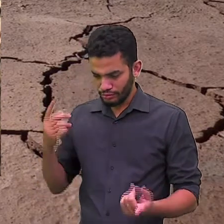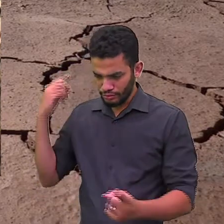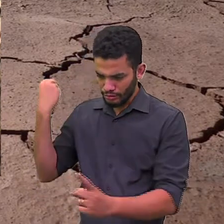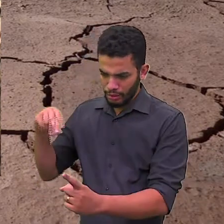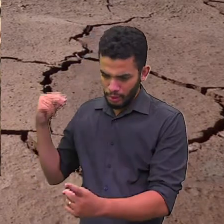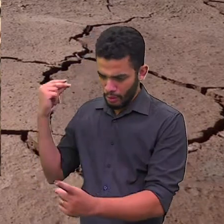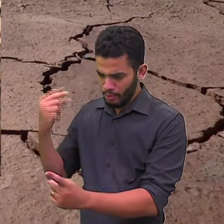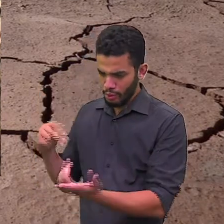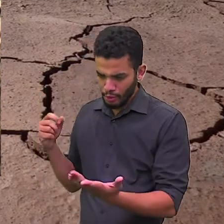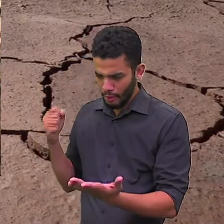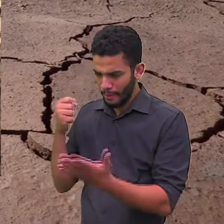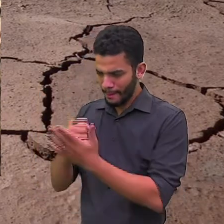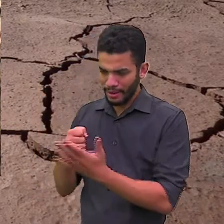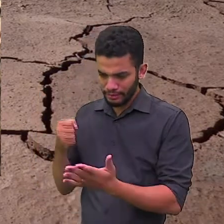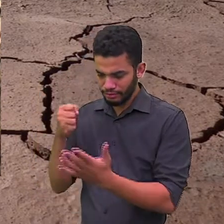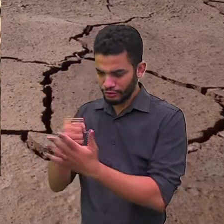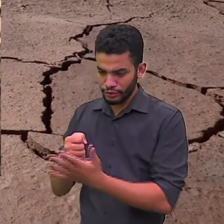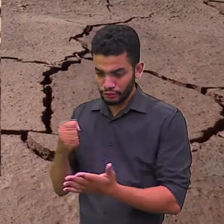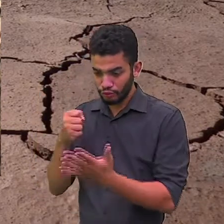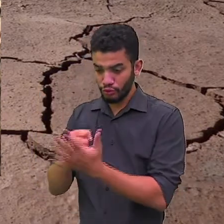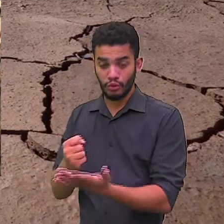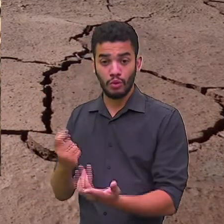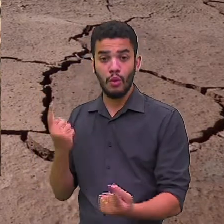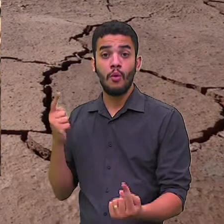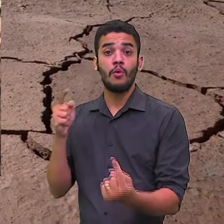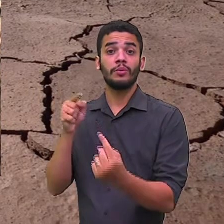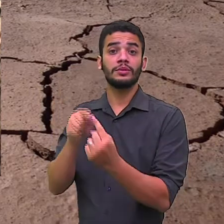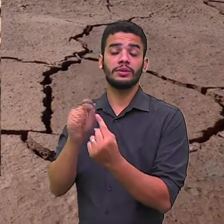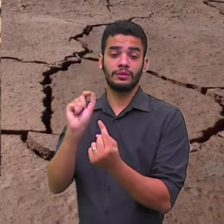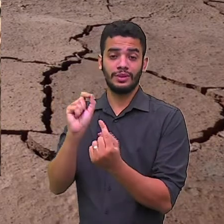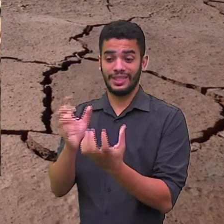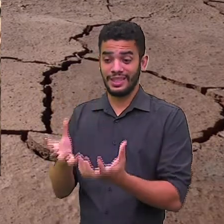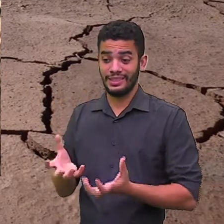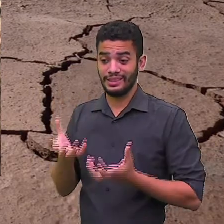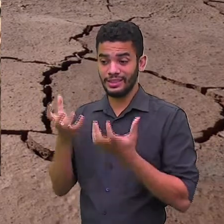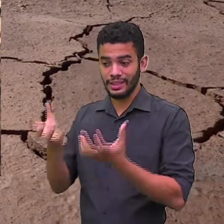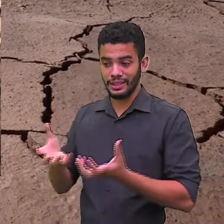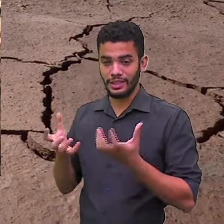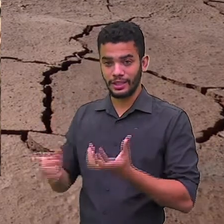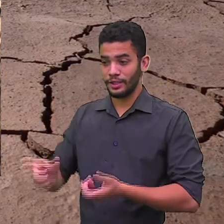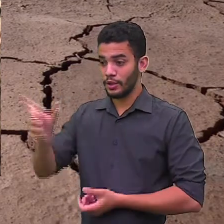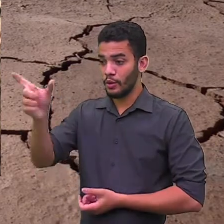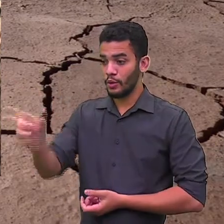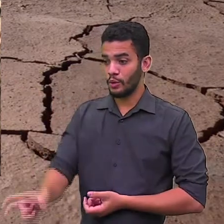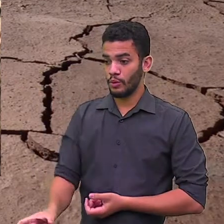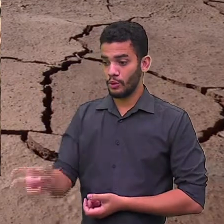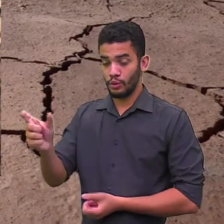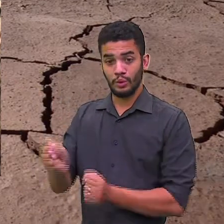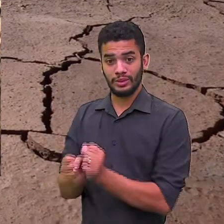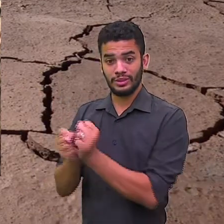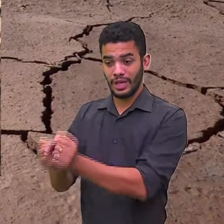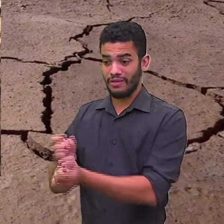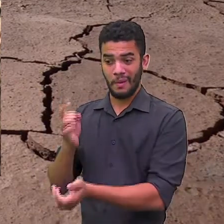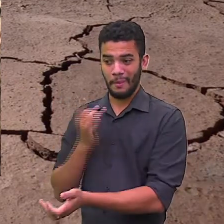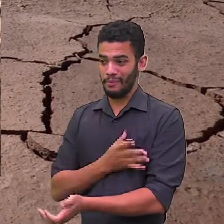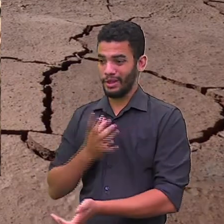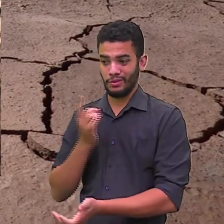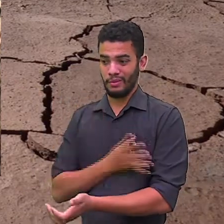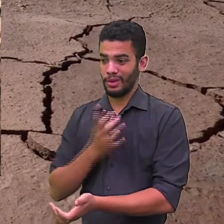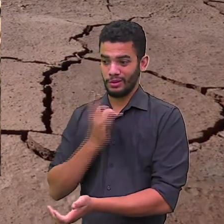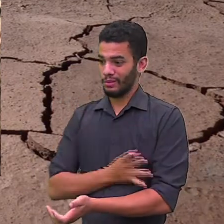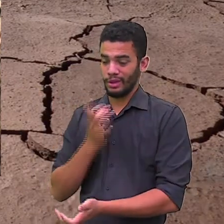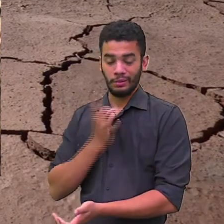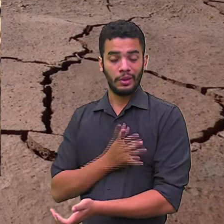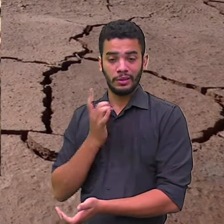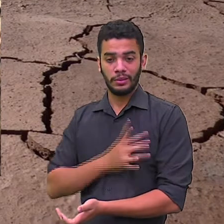o objetivo de incutir-lhes, ou seja, de impor o temor e impedir que fugas